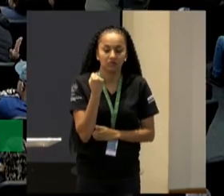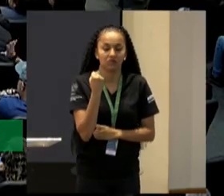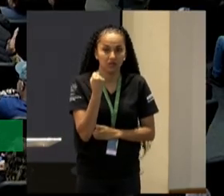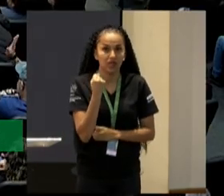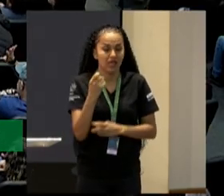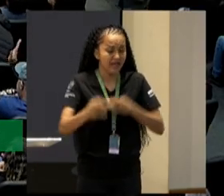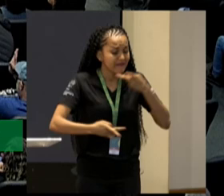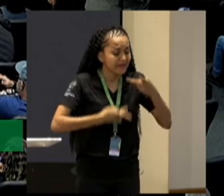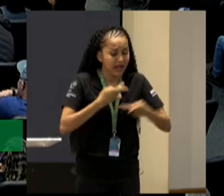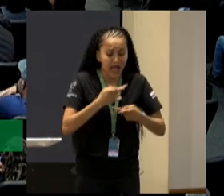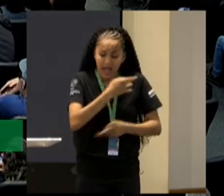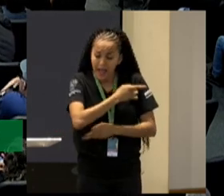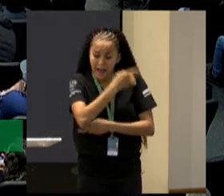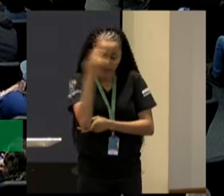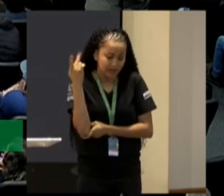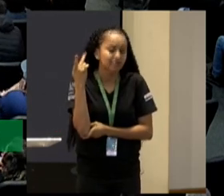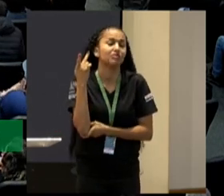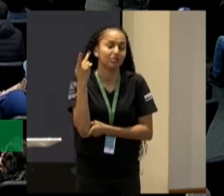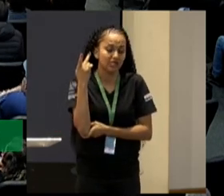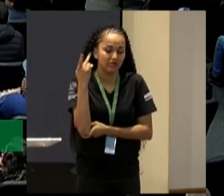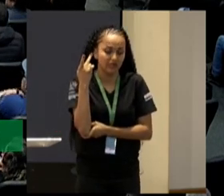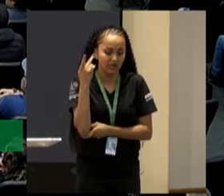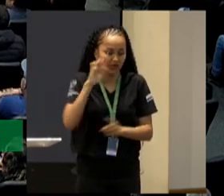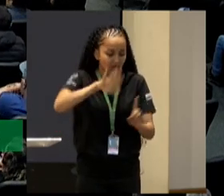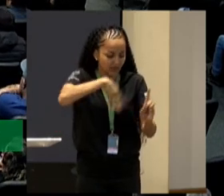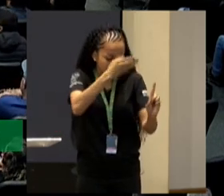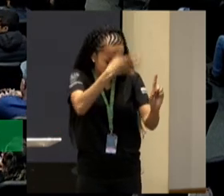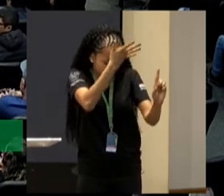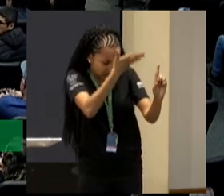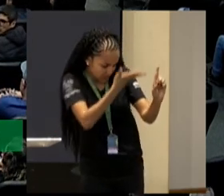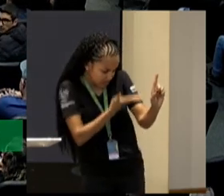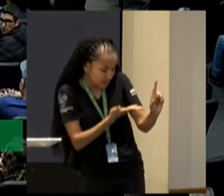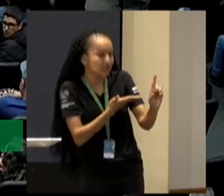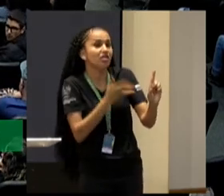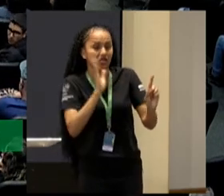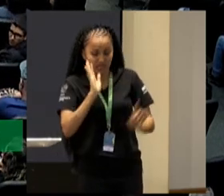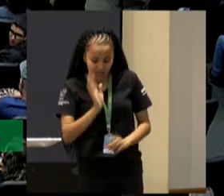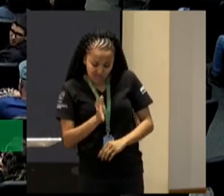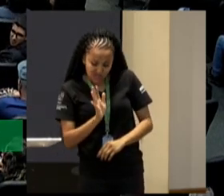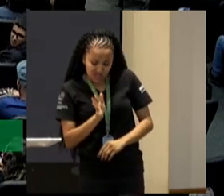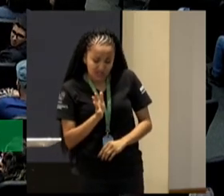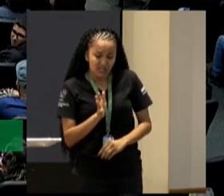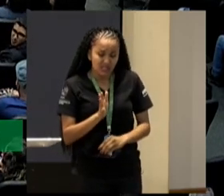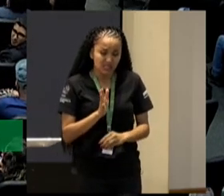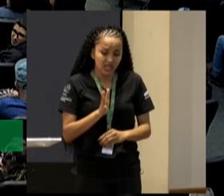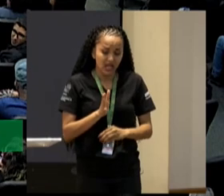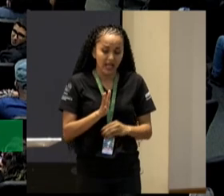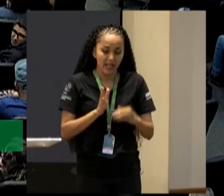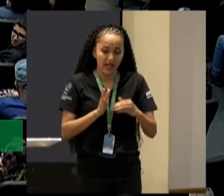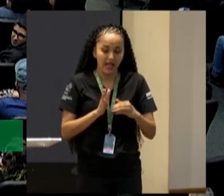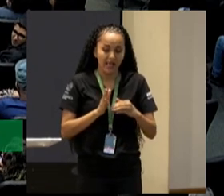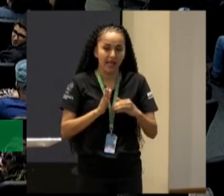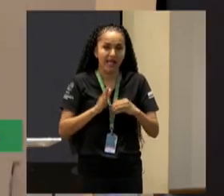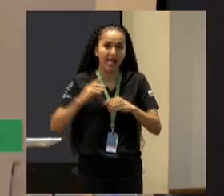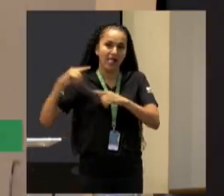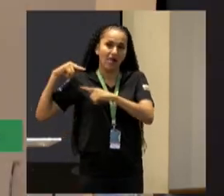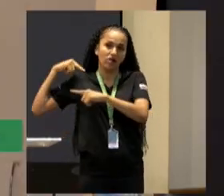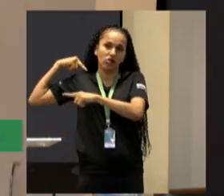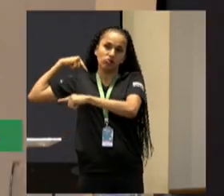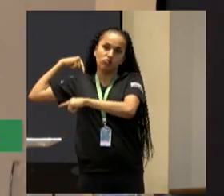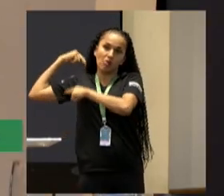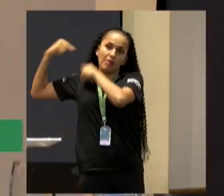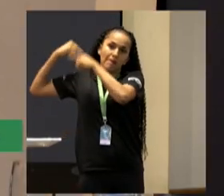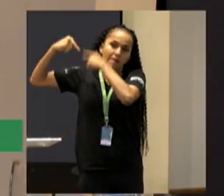E dizer que as pessoas que aqui foram homenageadas, elas, de alguma forma, atravessam minha trajetória, não só